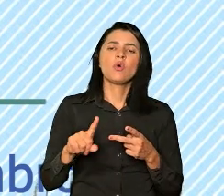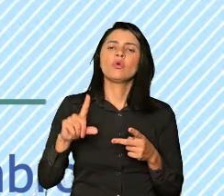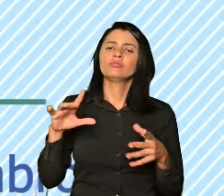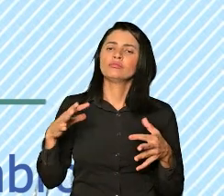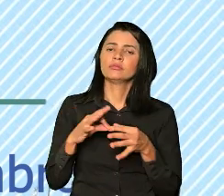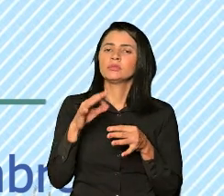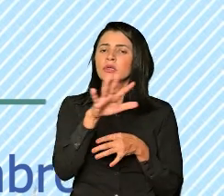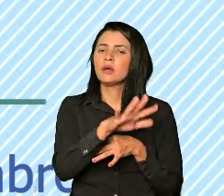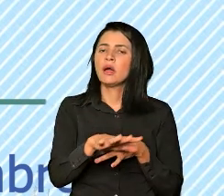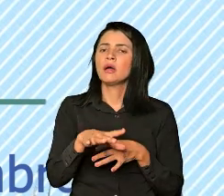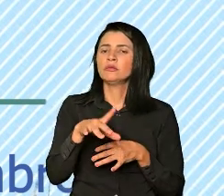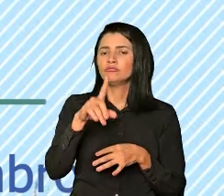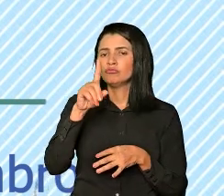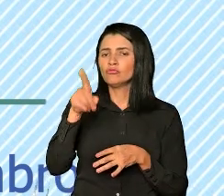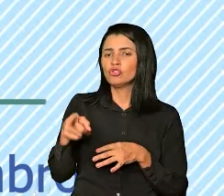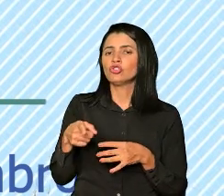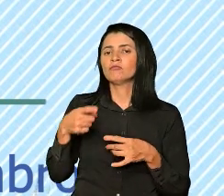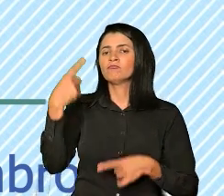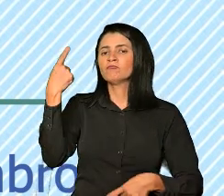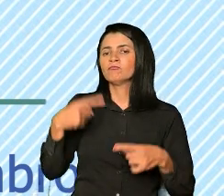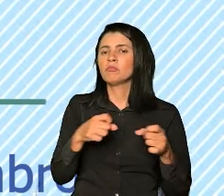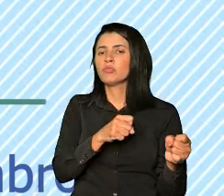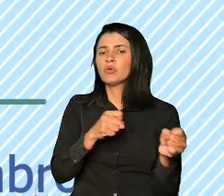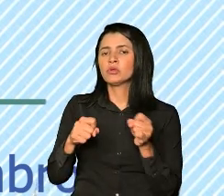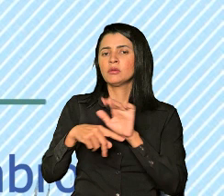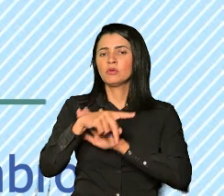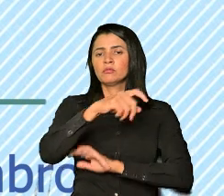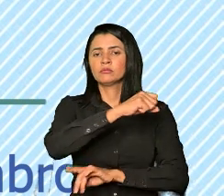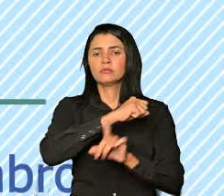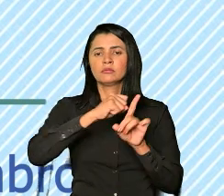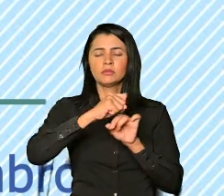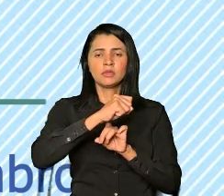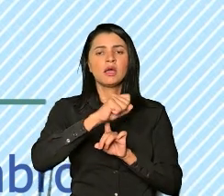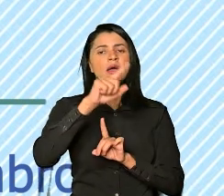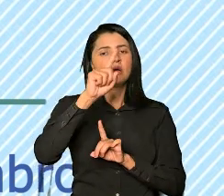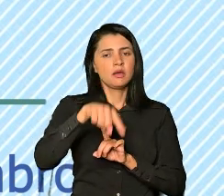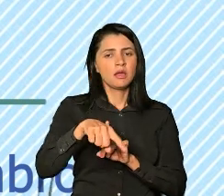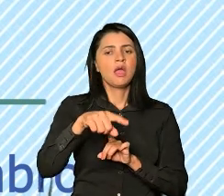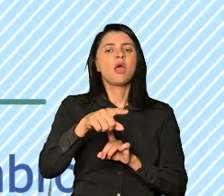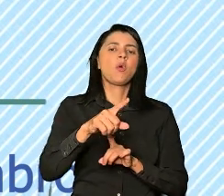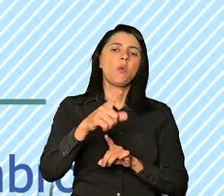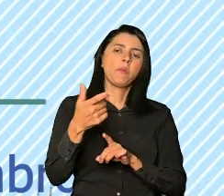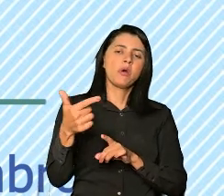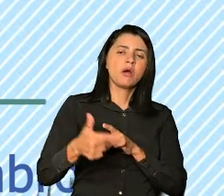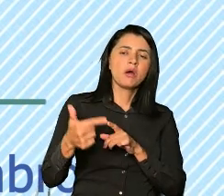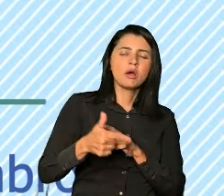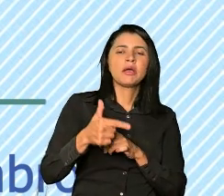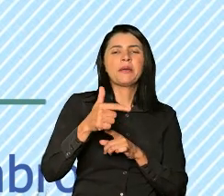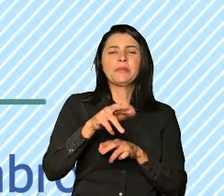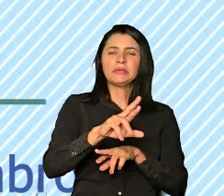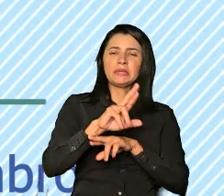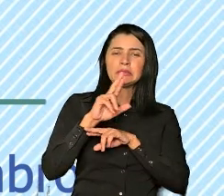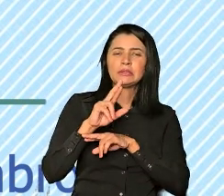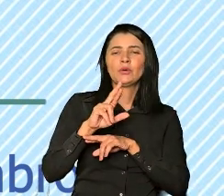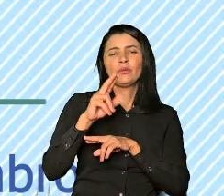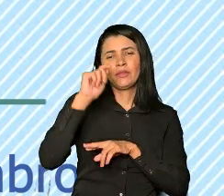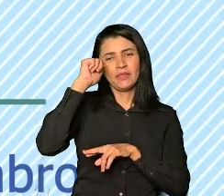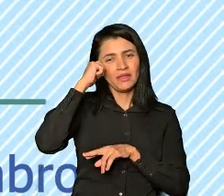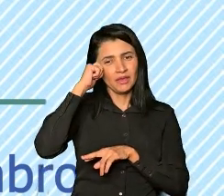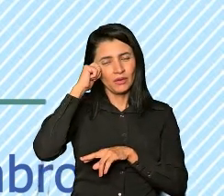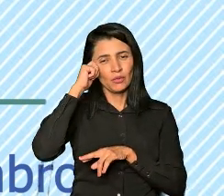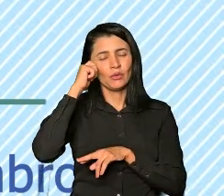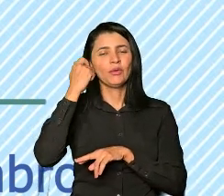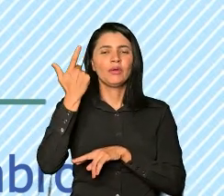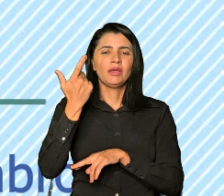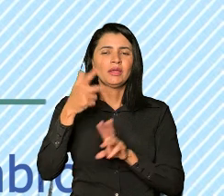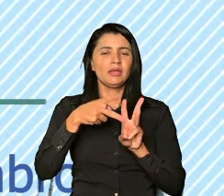aos setores dominantes da sociedade. Não nos esqueçamos disso. Né? Também é uma subrepresentação de negros e índios no